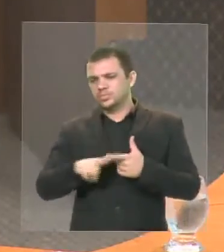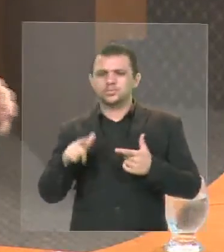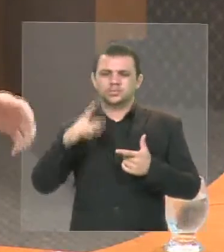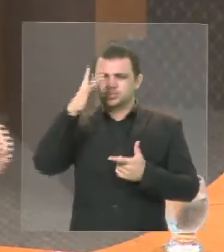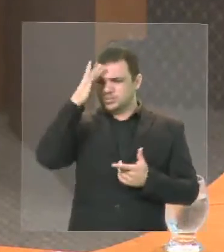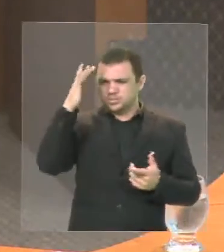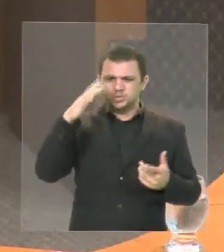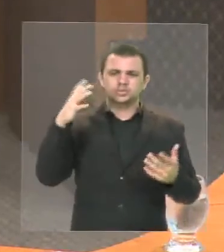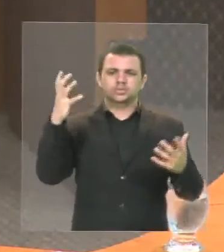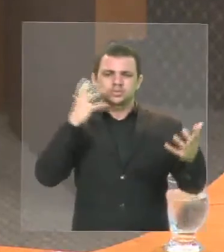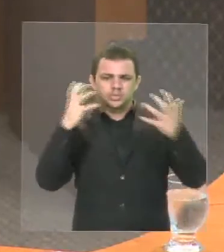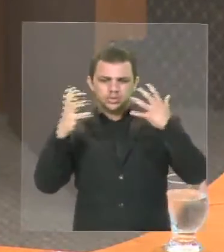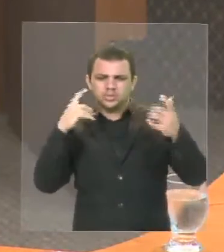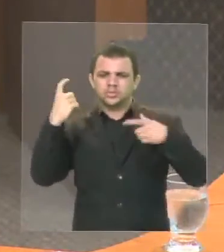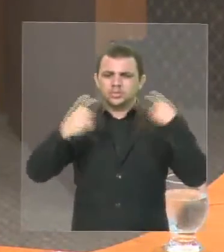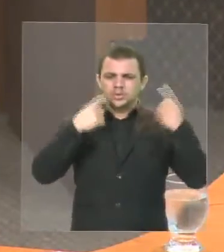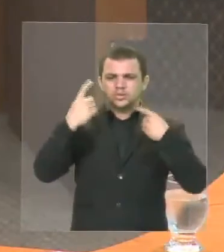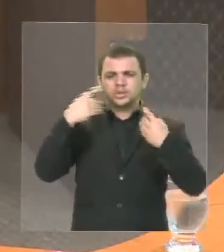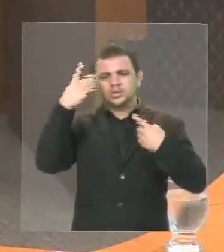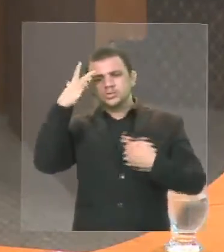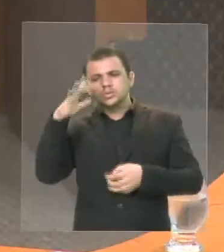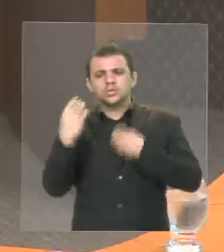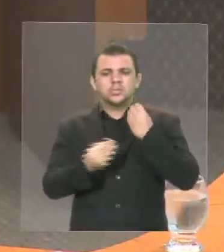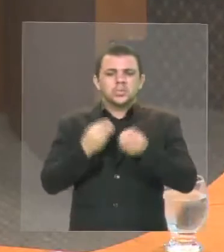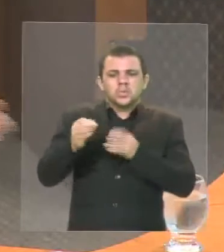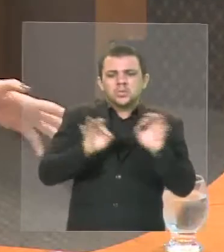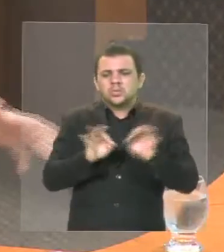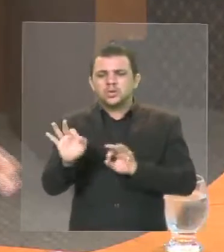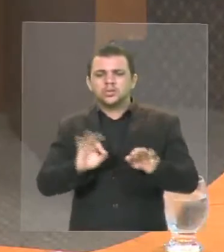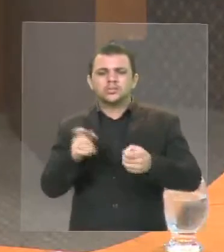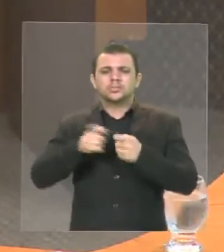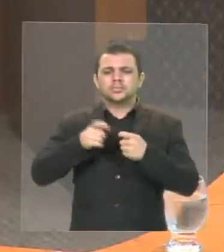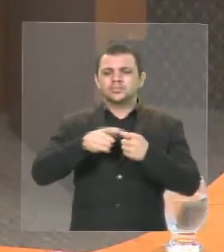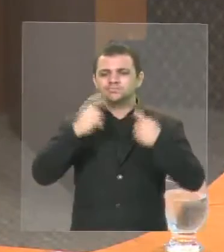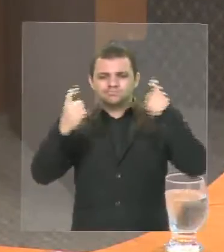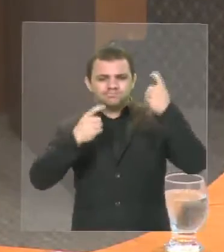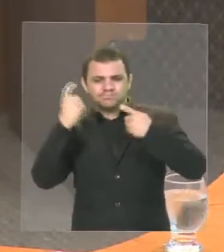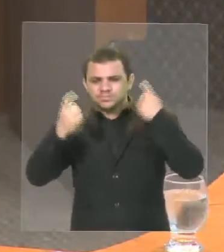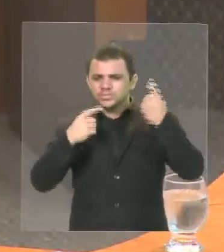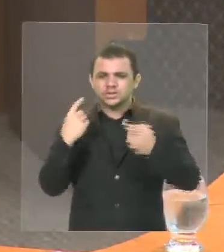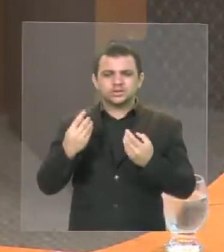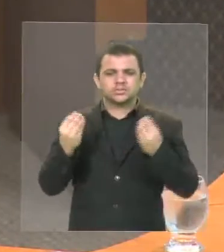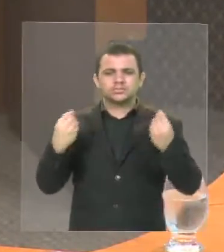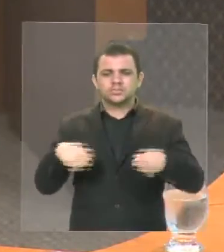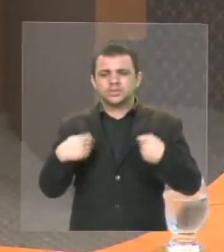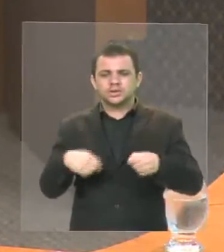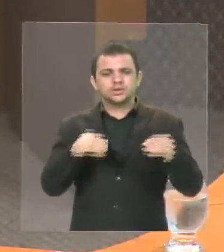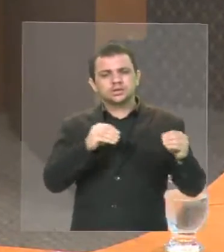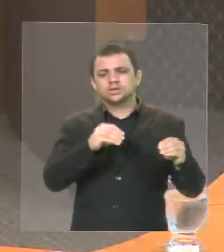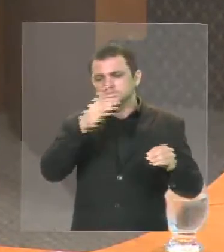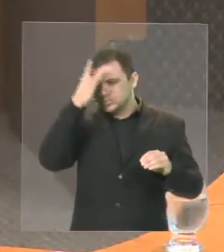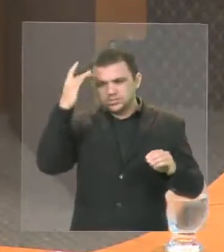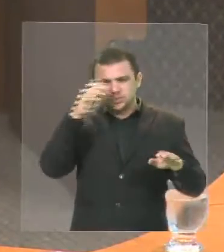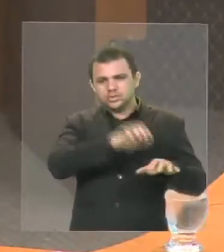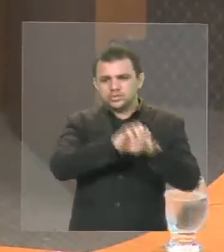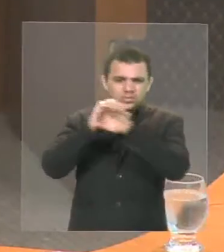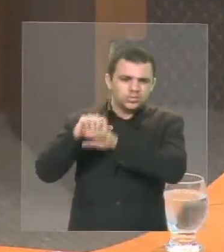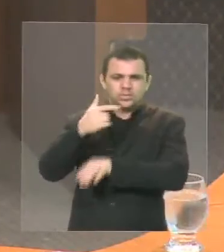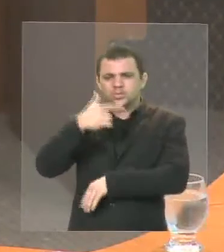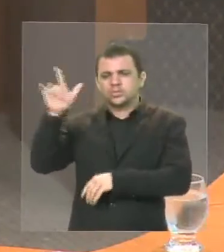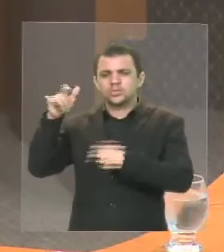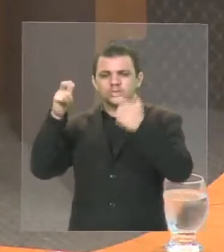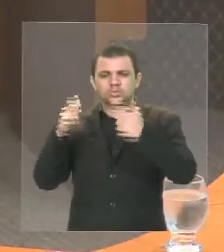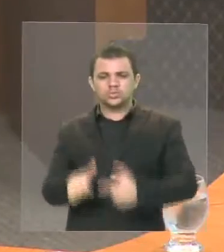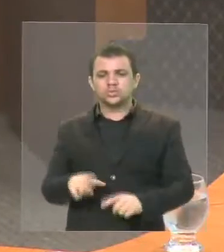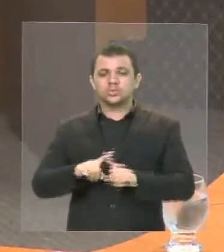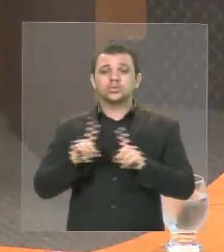aquele desespero, não sabia para onde ir, os médicos desesperados para transferir para pacientes. E aí me